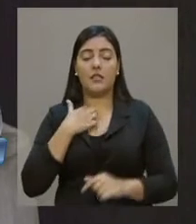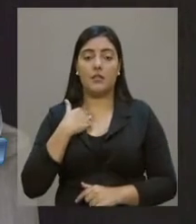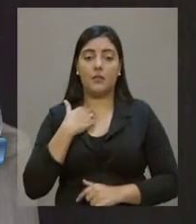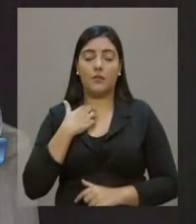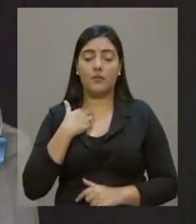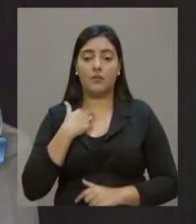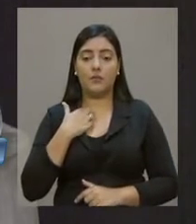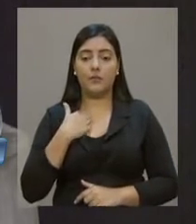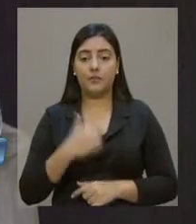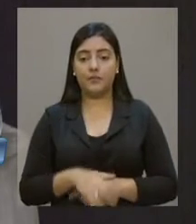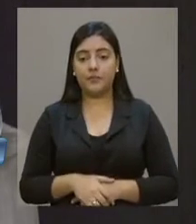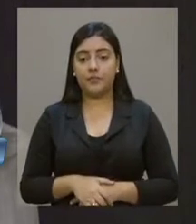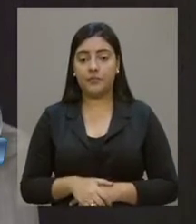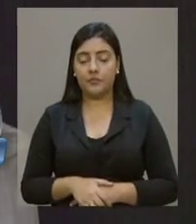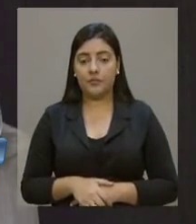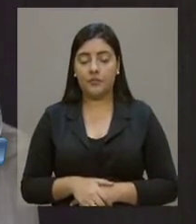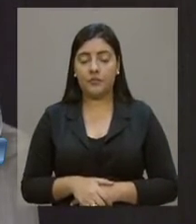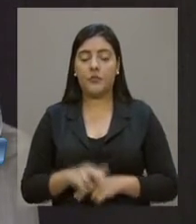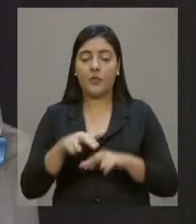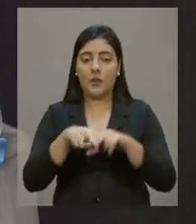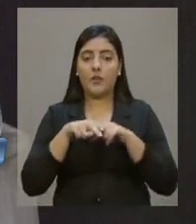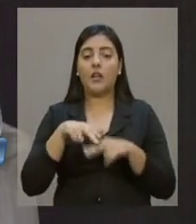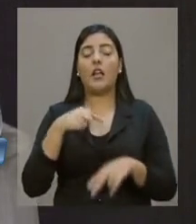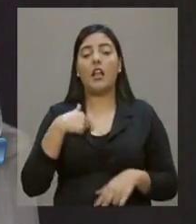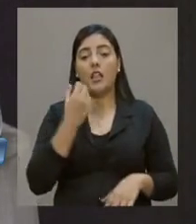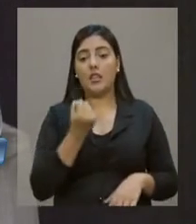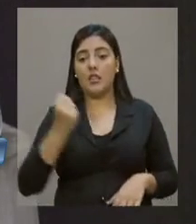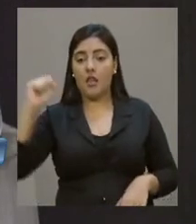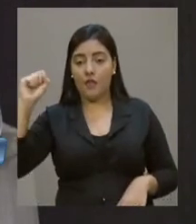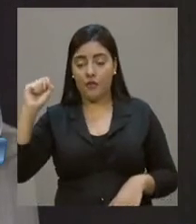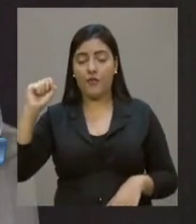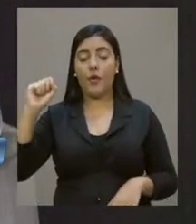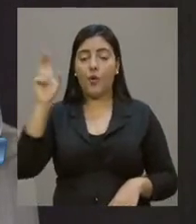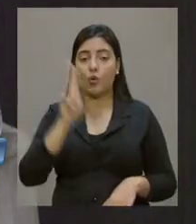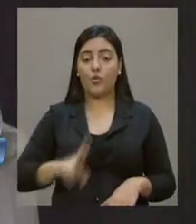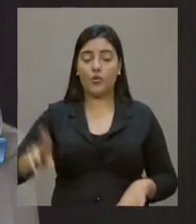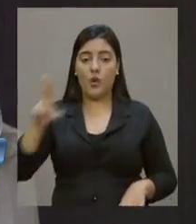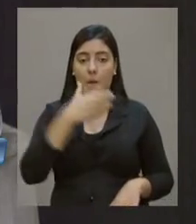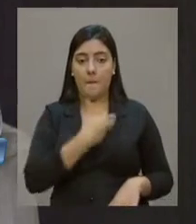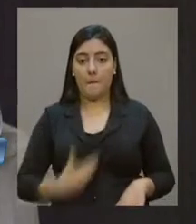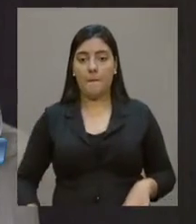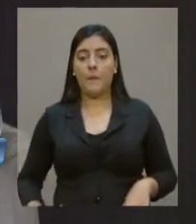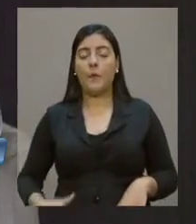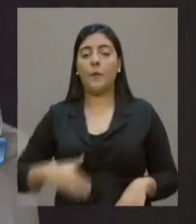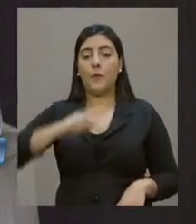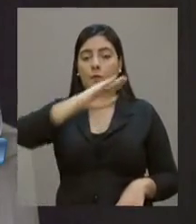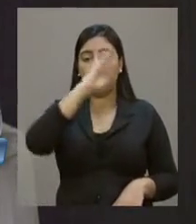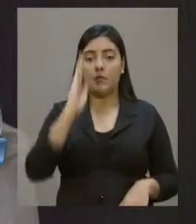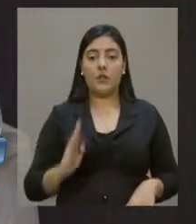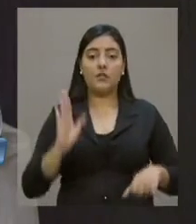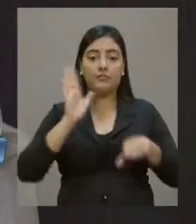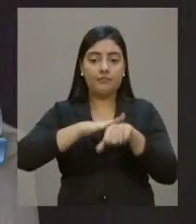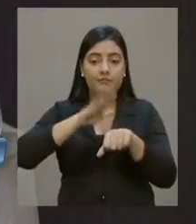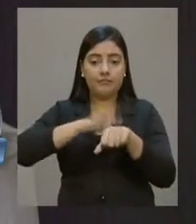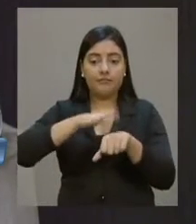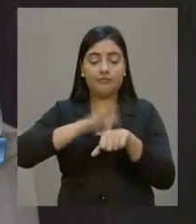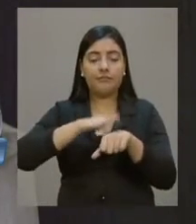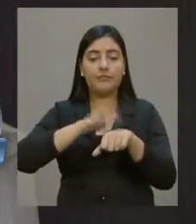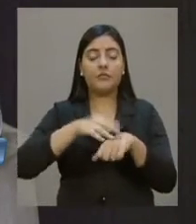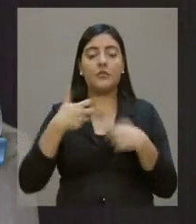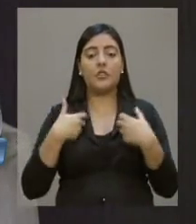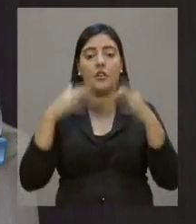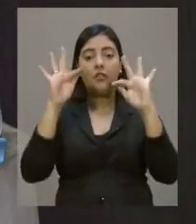de ascensão ao ensino superior. Portanto, em defesa da Universidade Pública Brasileira, em defesa da sua autonomia. E, por fim, eu